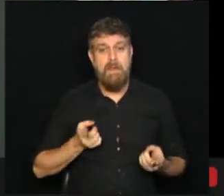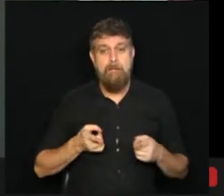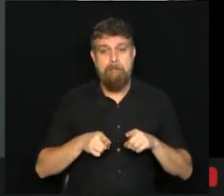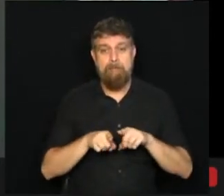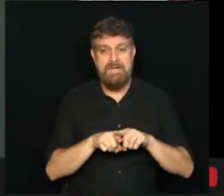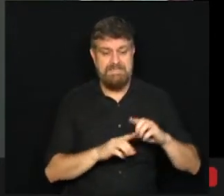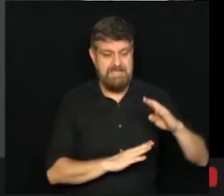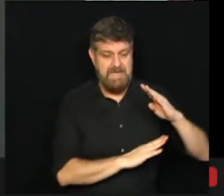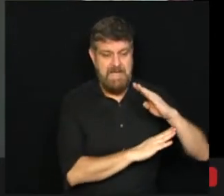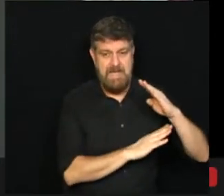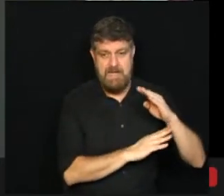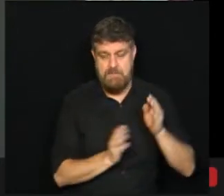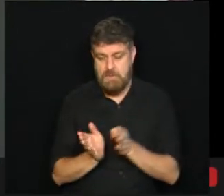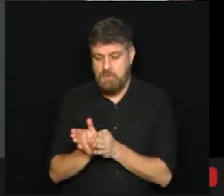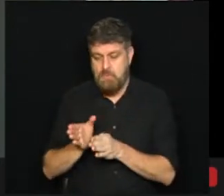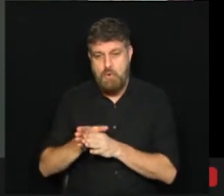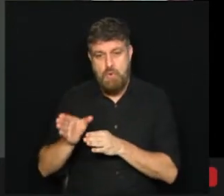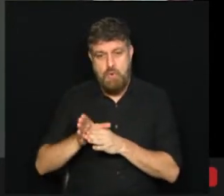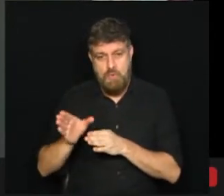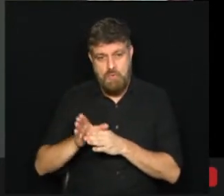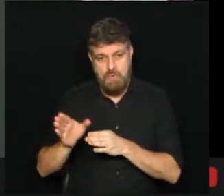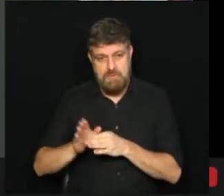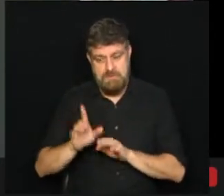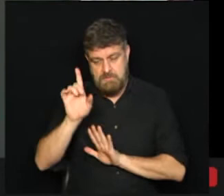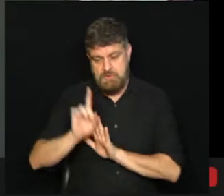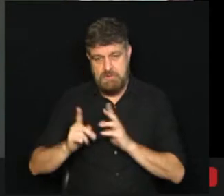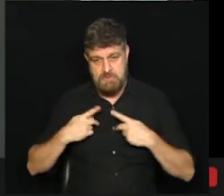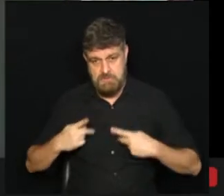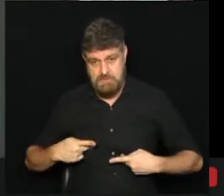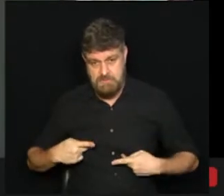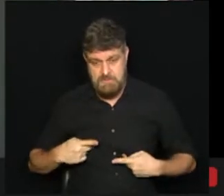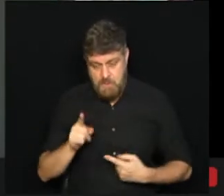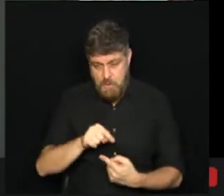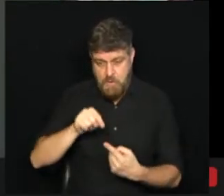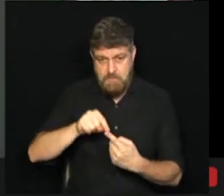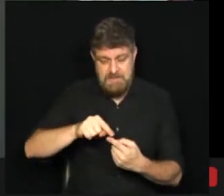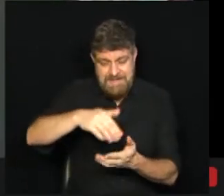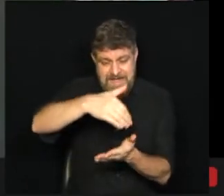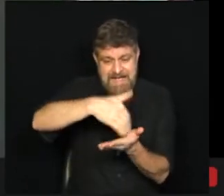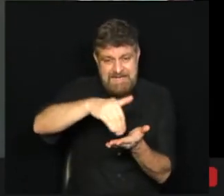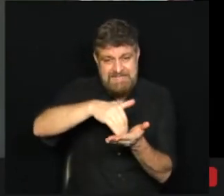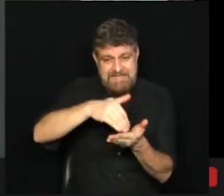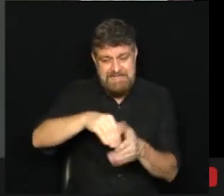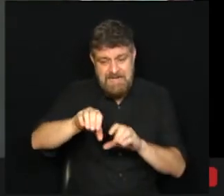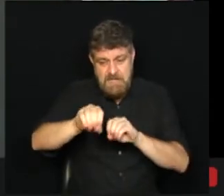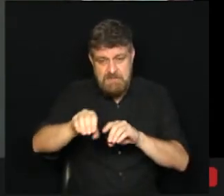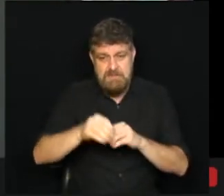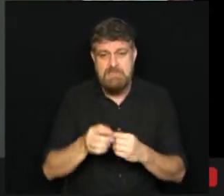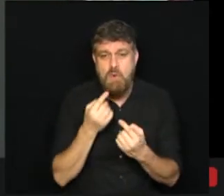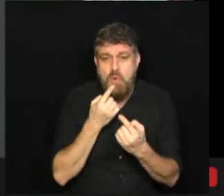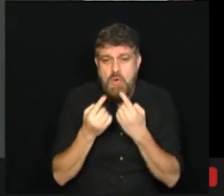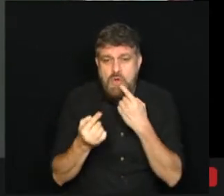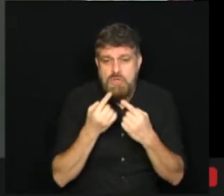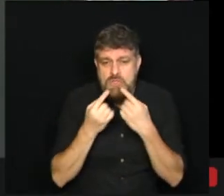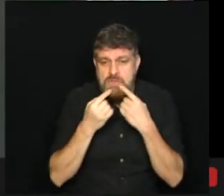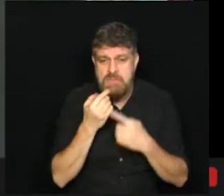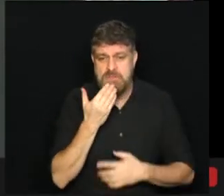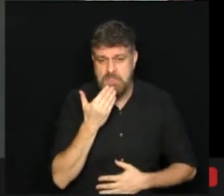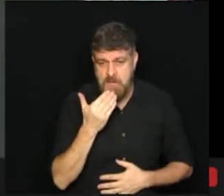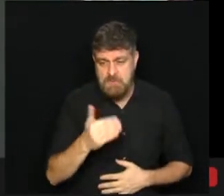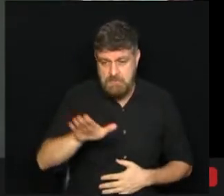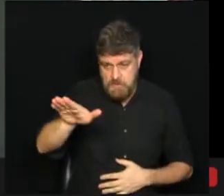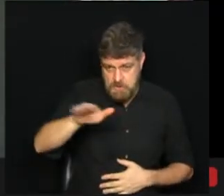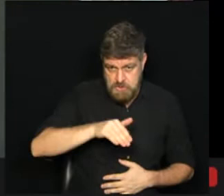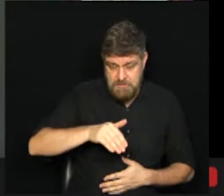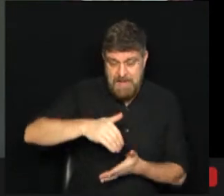de Vereadores para dialogar com a Secretaria Estadual de Educação. Nós podemos solicitar em conjunto a realização de uma audiência com o secretário